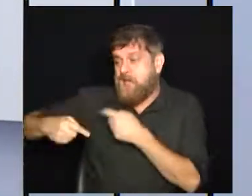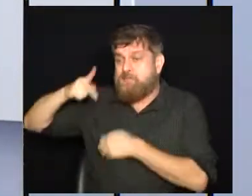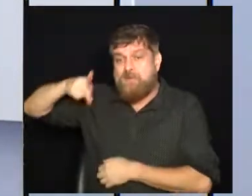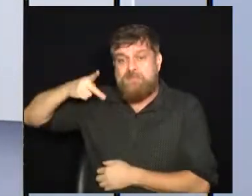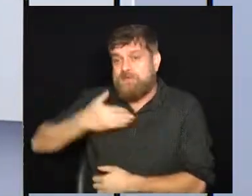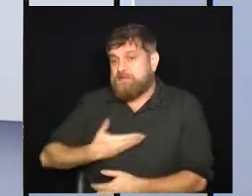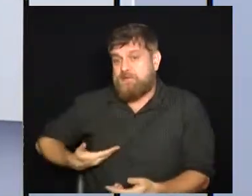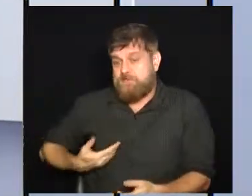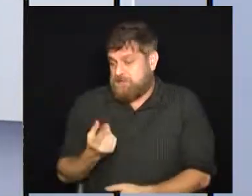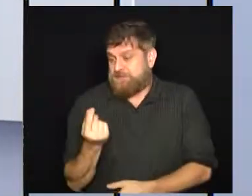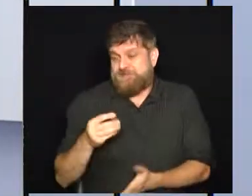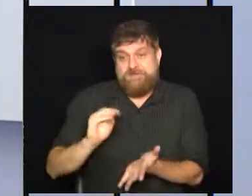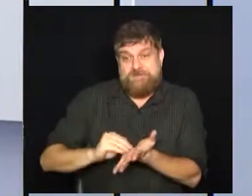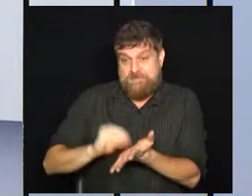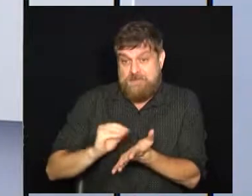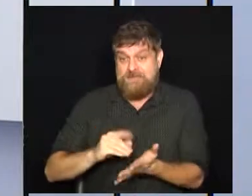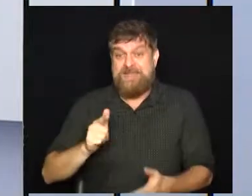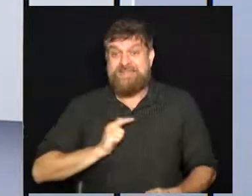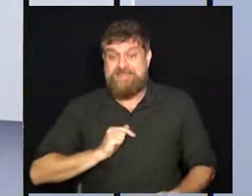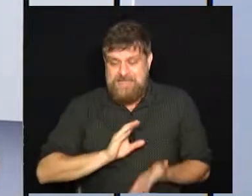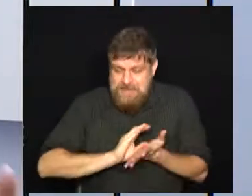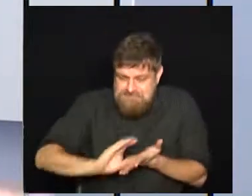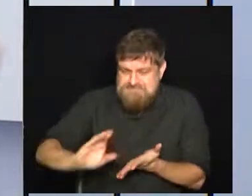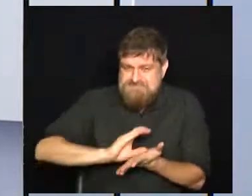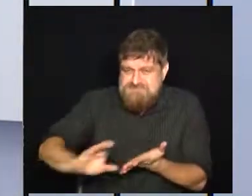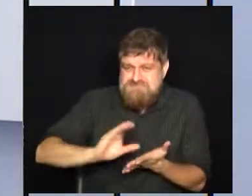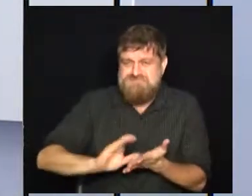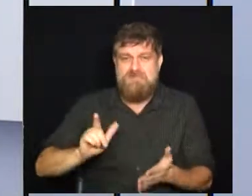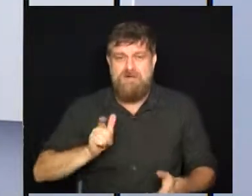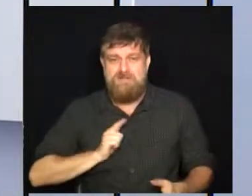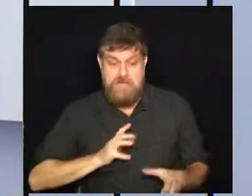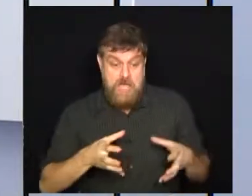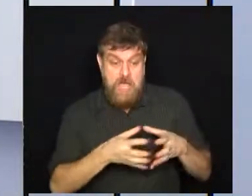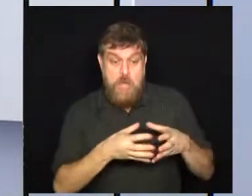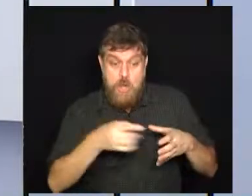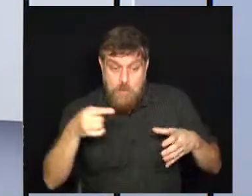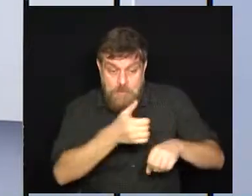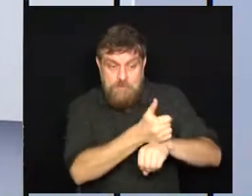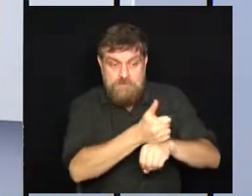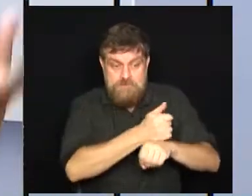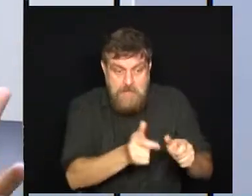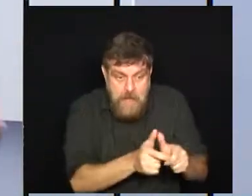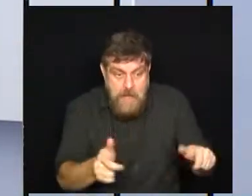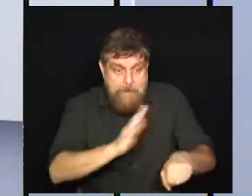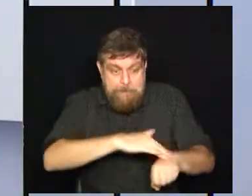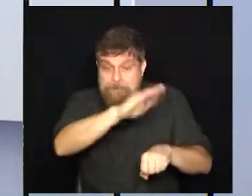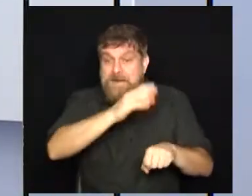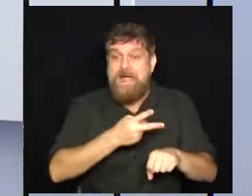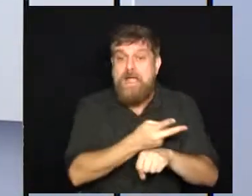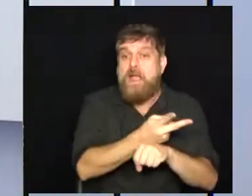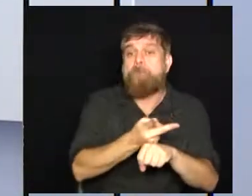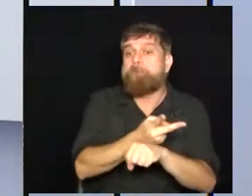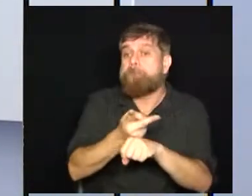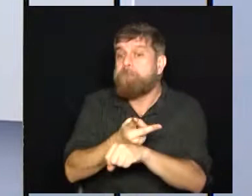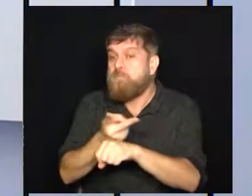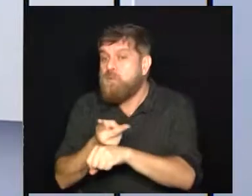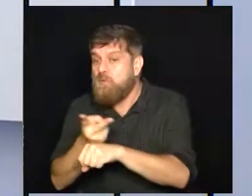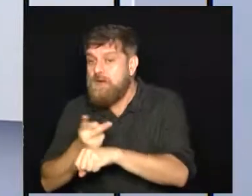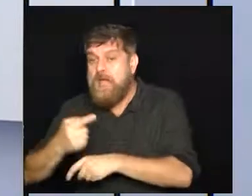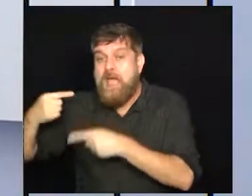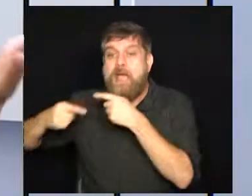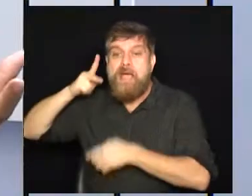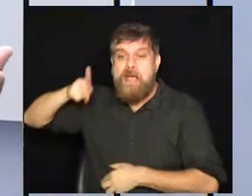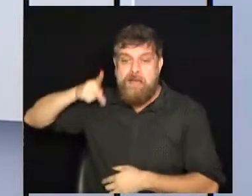sem investimento. Você precisa ter investimento. Você poderia ter ampliação das equipes, você poderia fazer busca ativa. Essa é uma